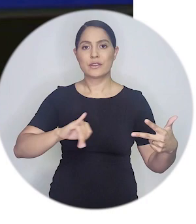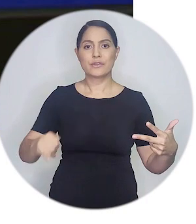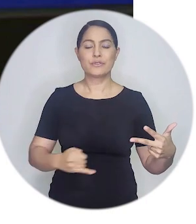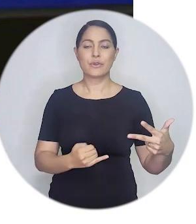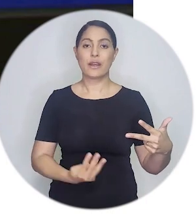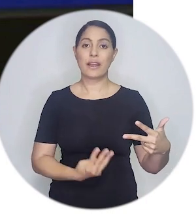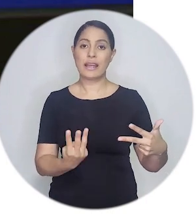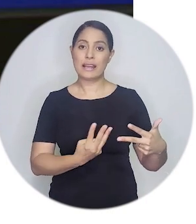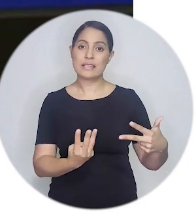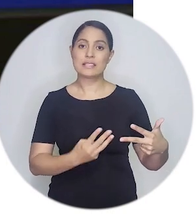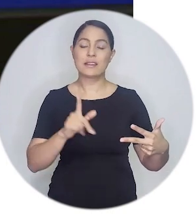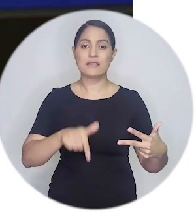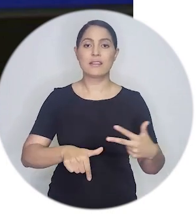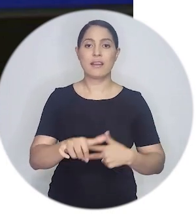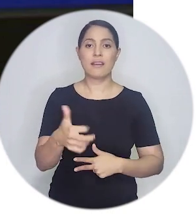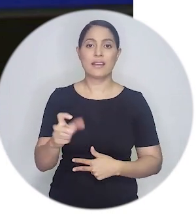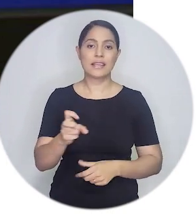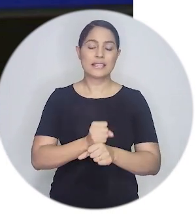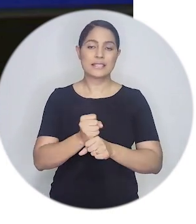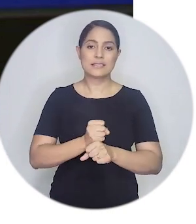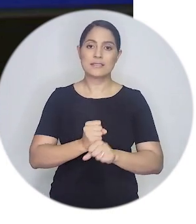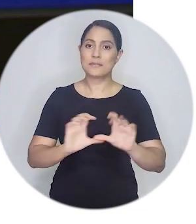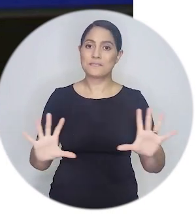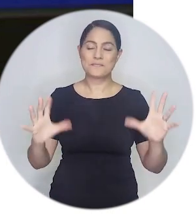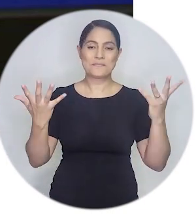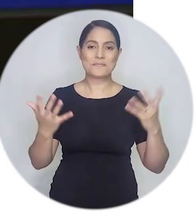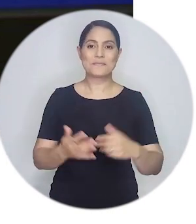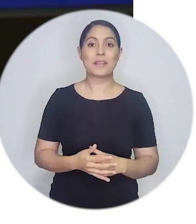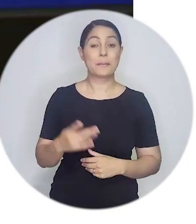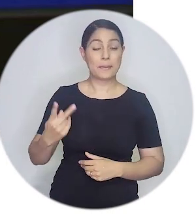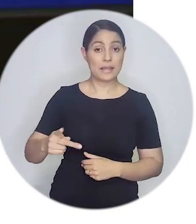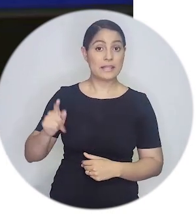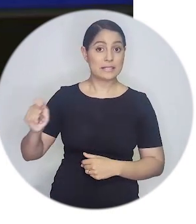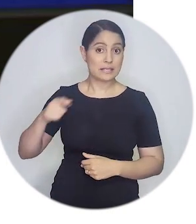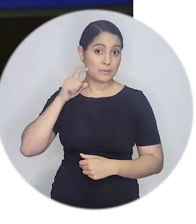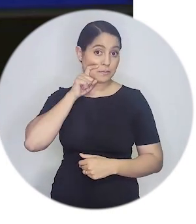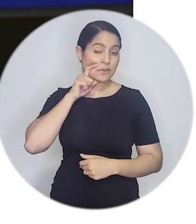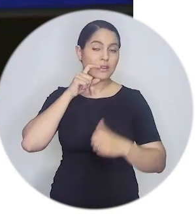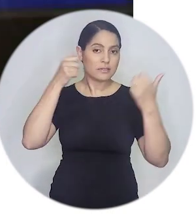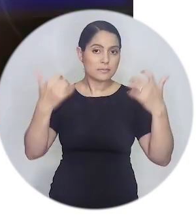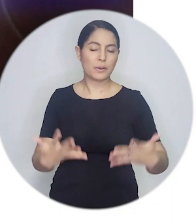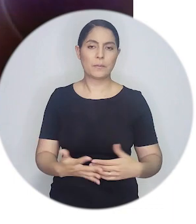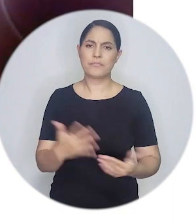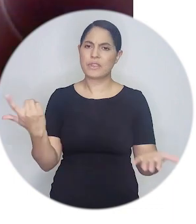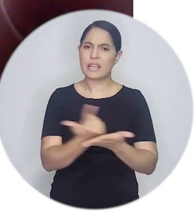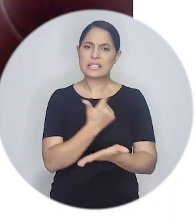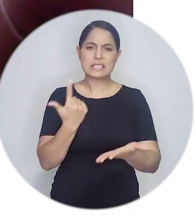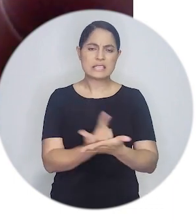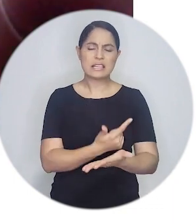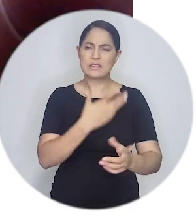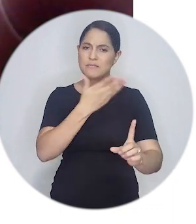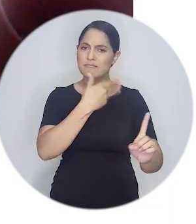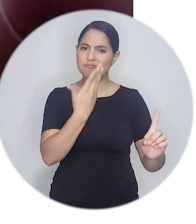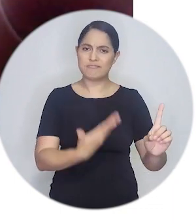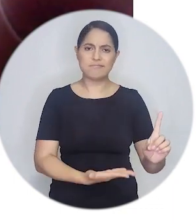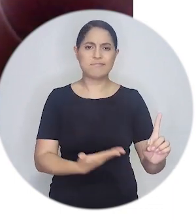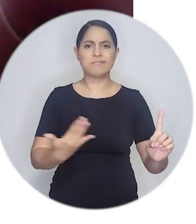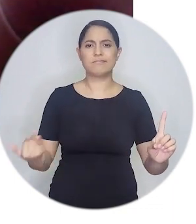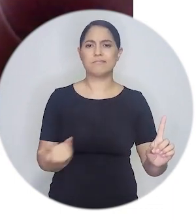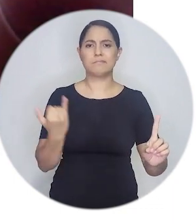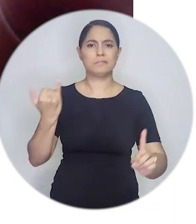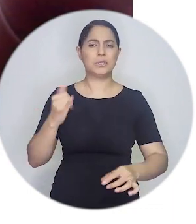STJ. Os 3 magistrados completaram 15 anos de atuação no Tribunal da Cidadania. Para Simonetti, abre aspas, o